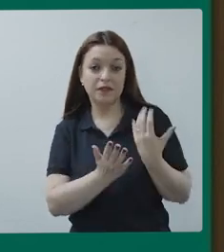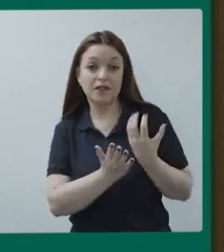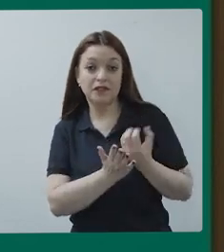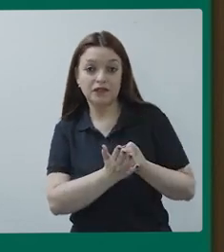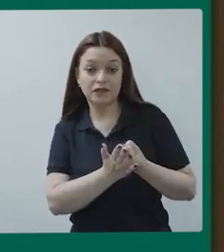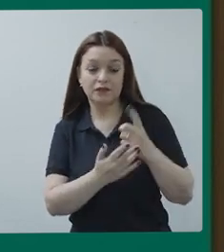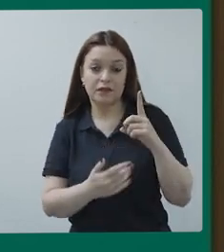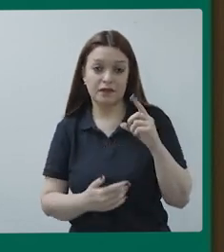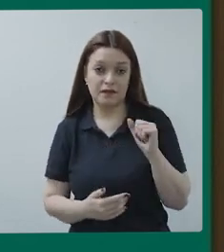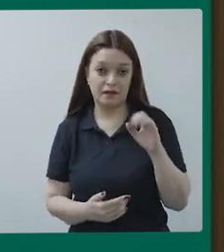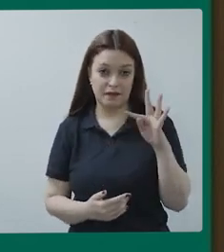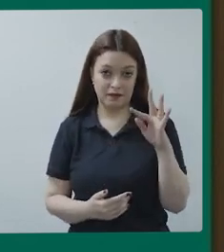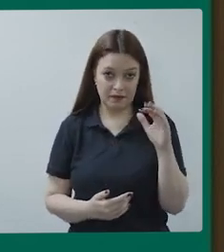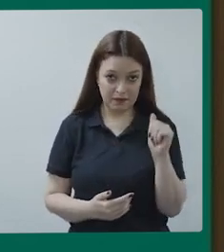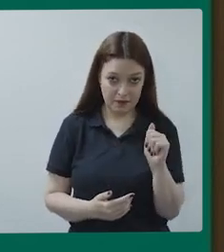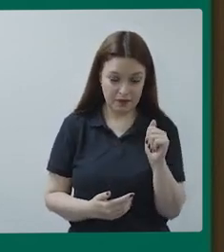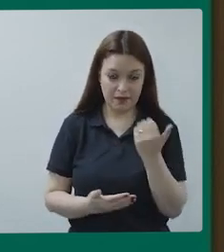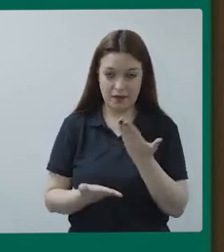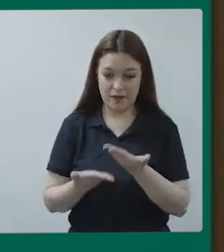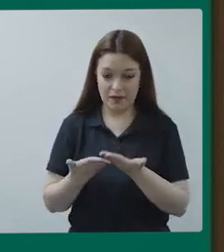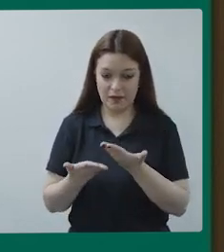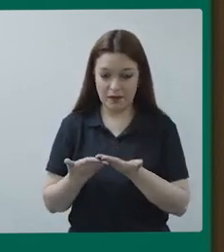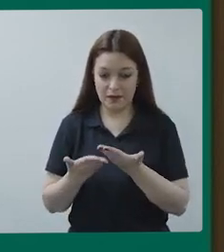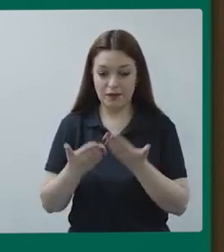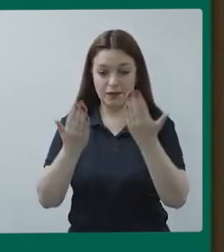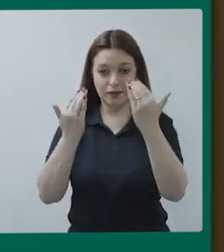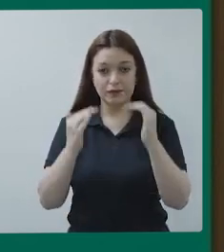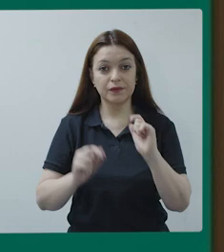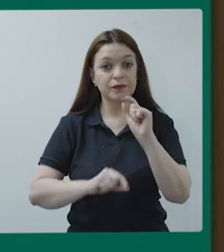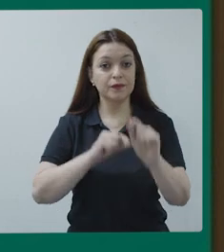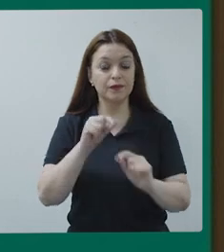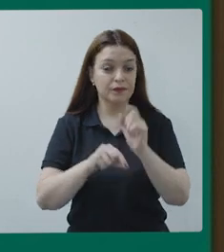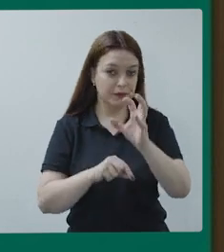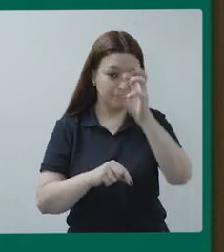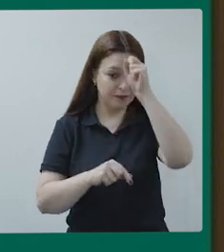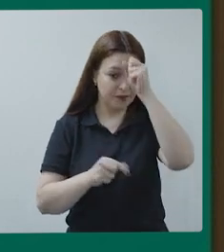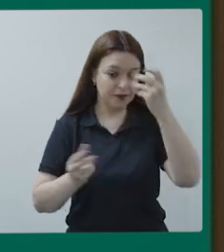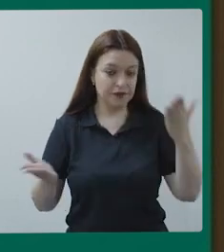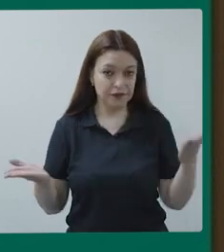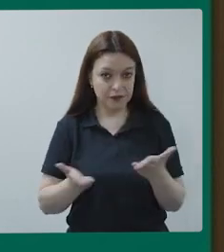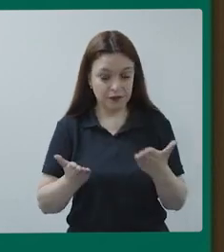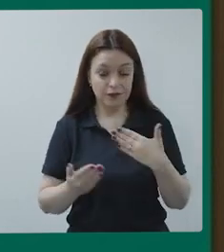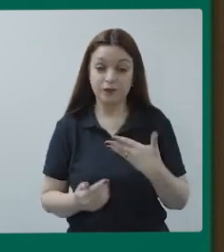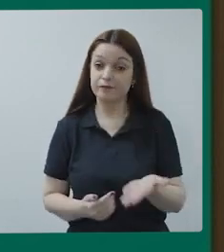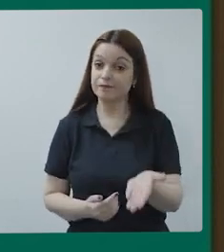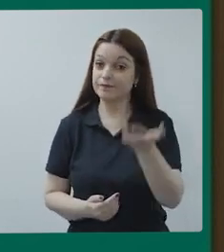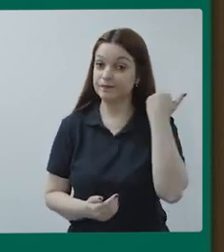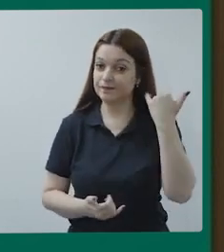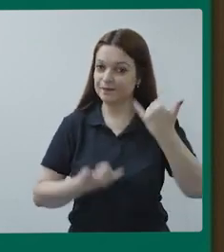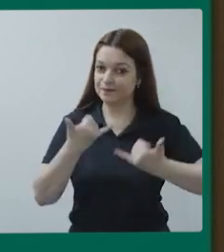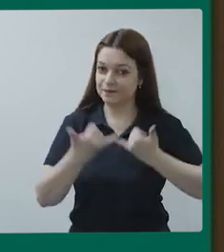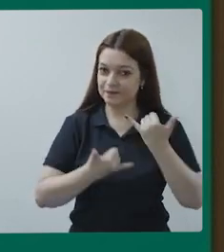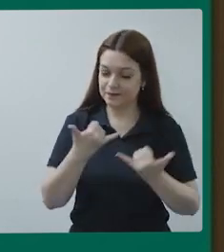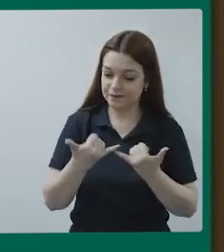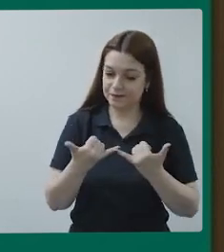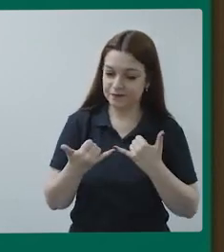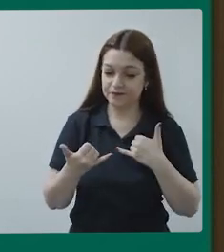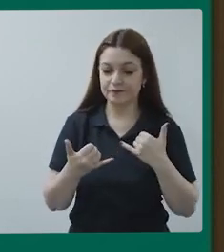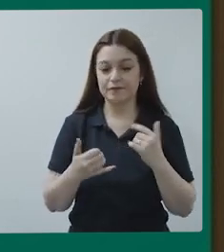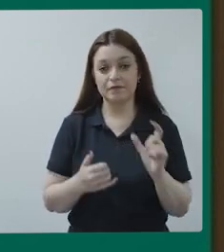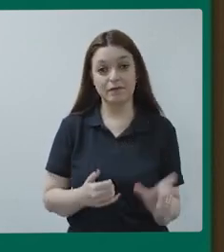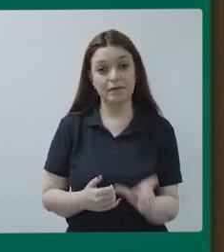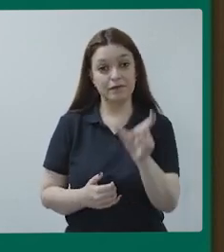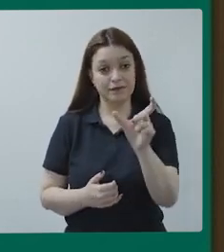a data e a aula. O que vamos aprender hoje? Vamos jogar, construir